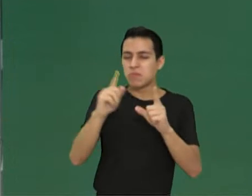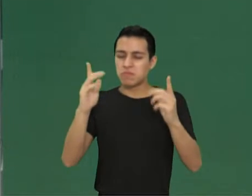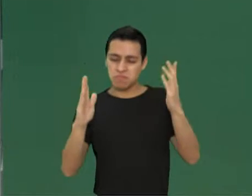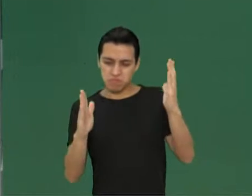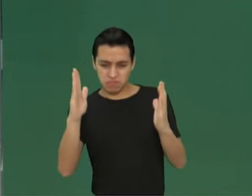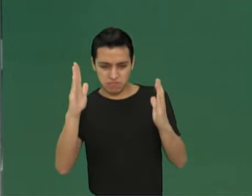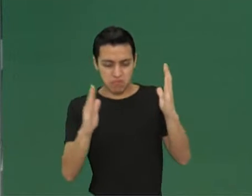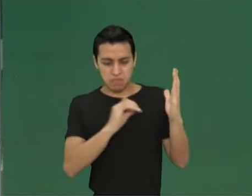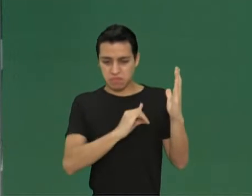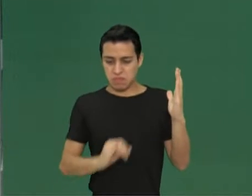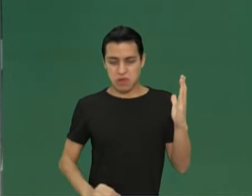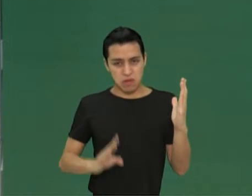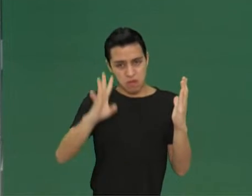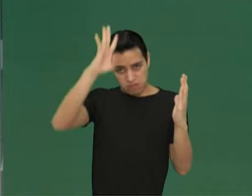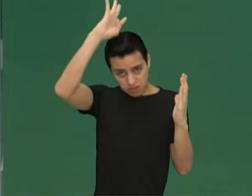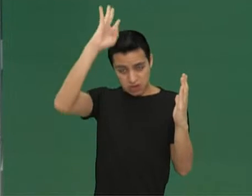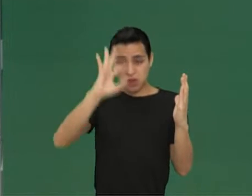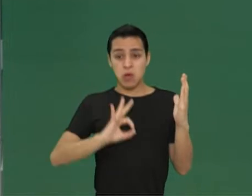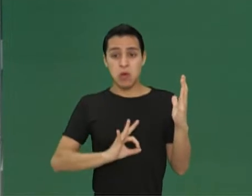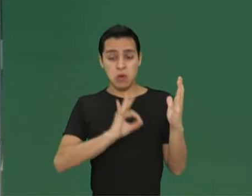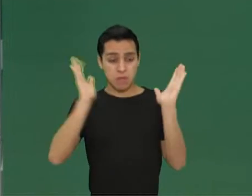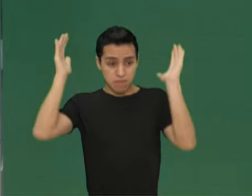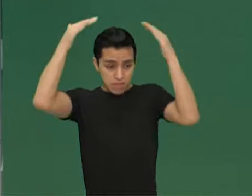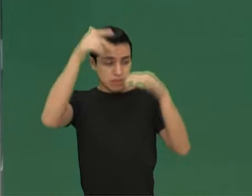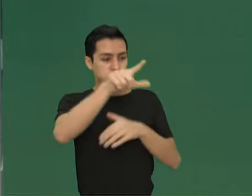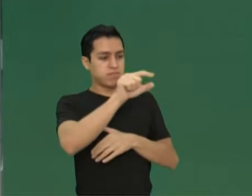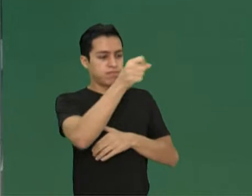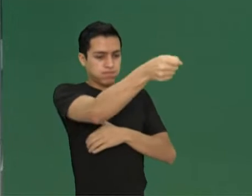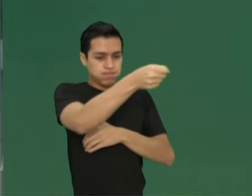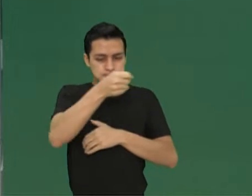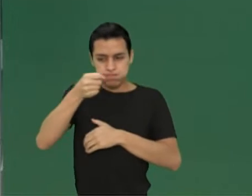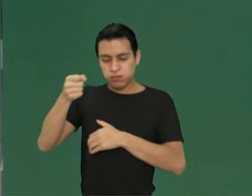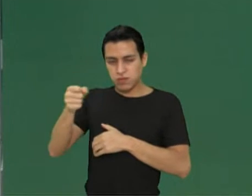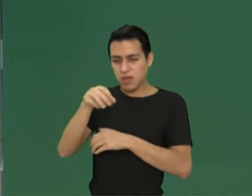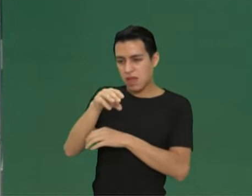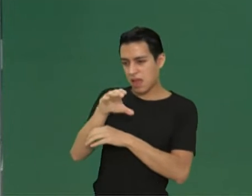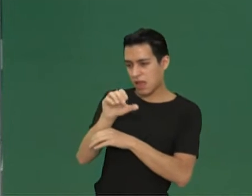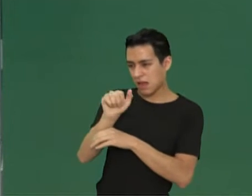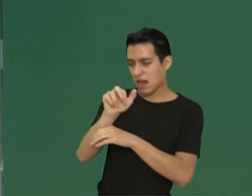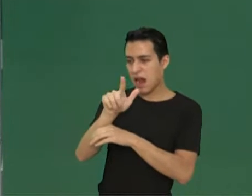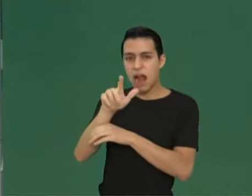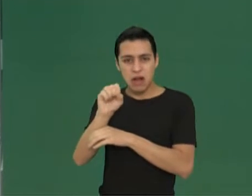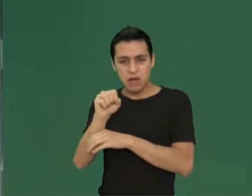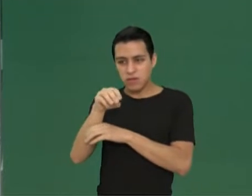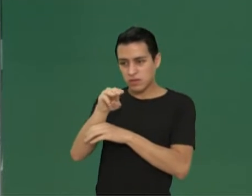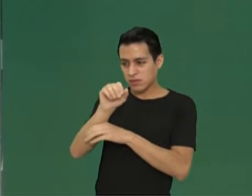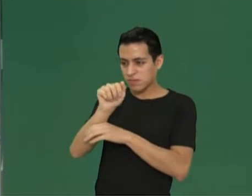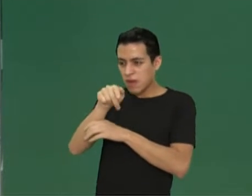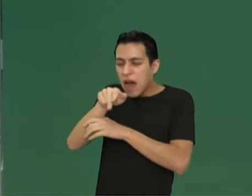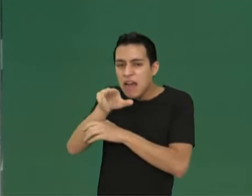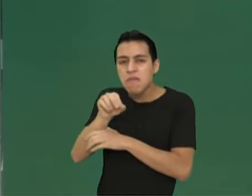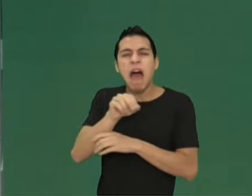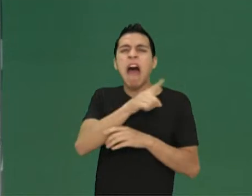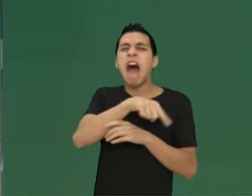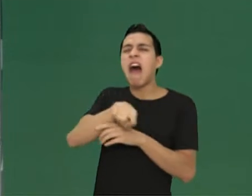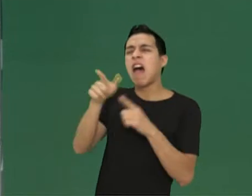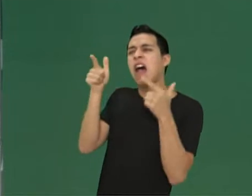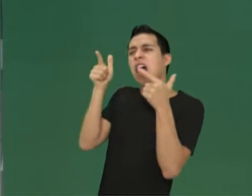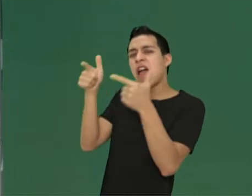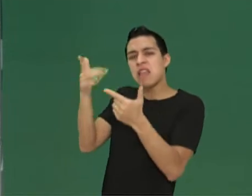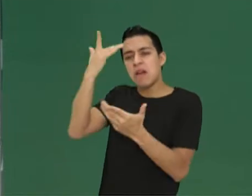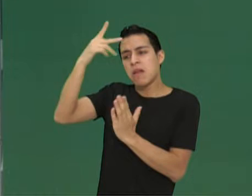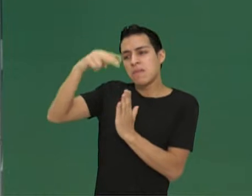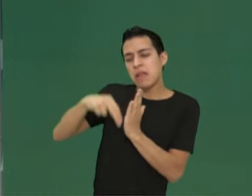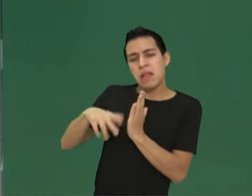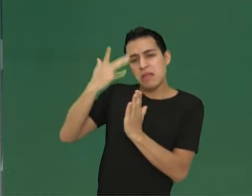né, nomeado pelo Papa, chamado Carlos Magno. Apesar de dizerem que ele era um rei analfabeto, né, ou